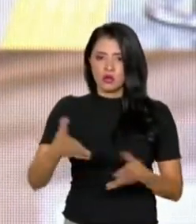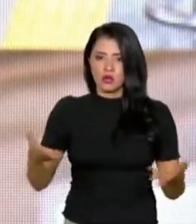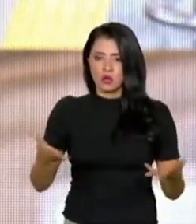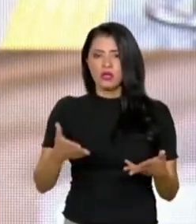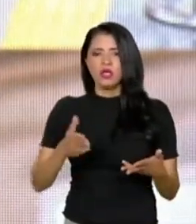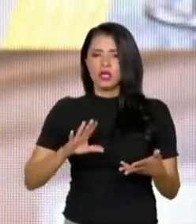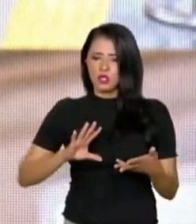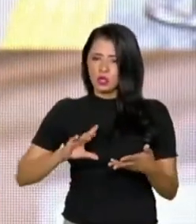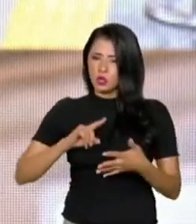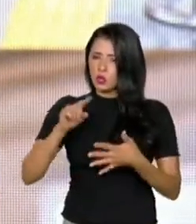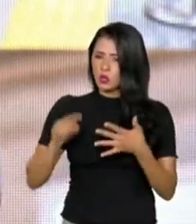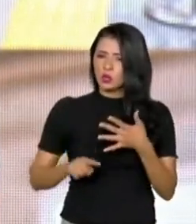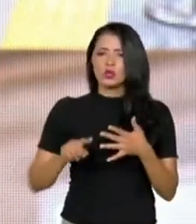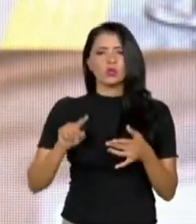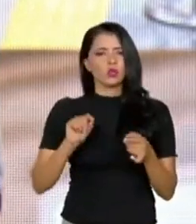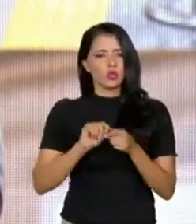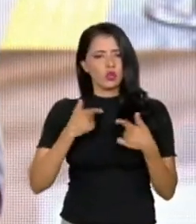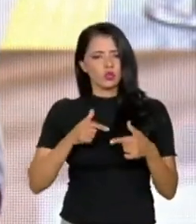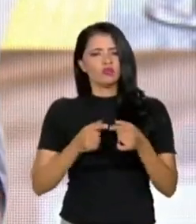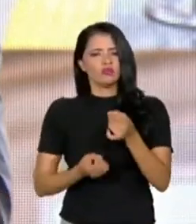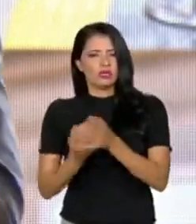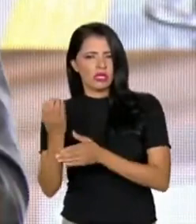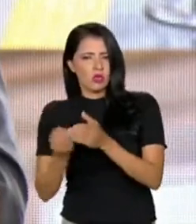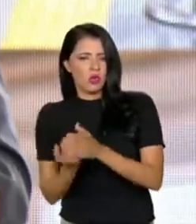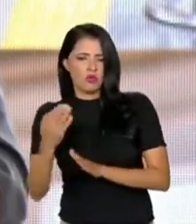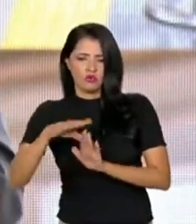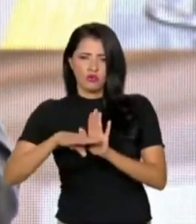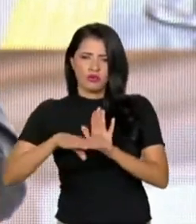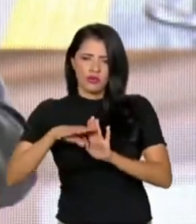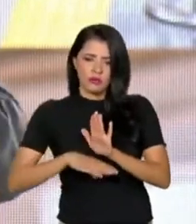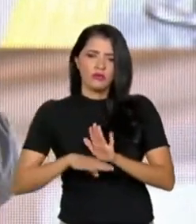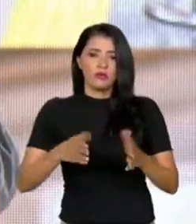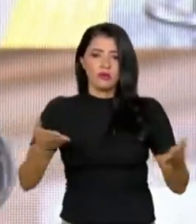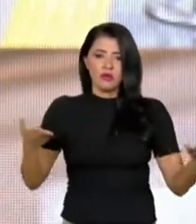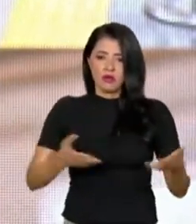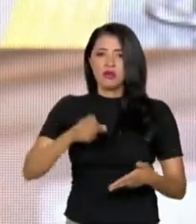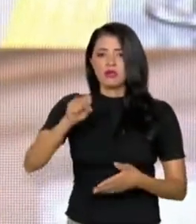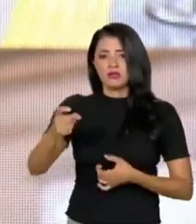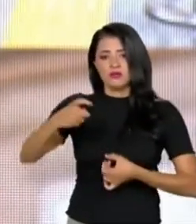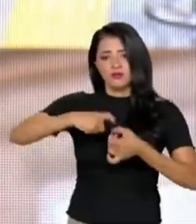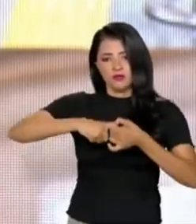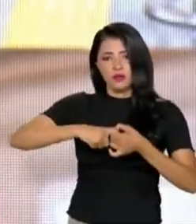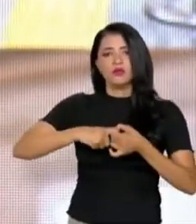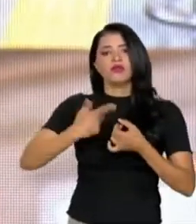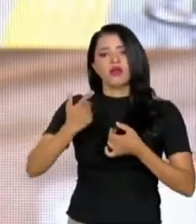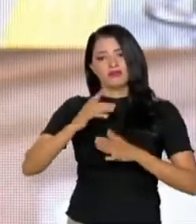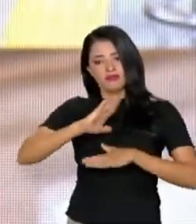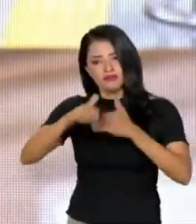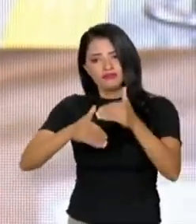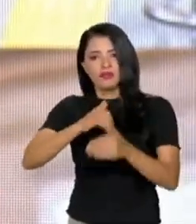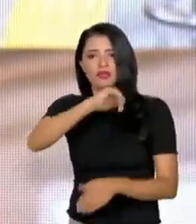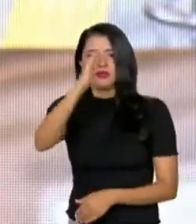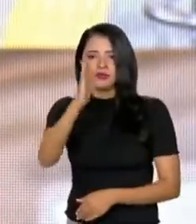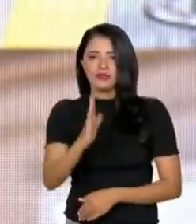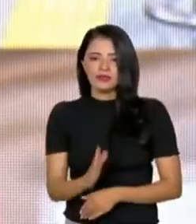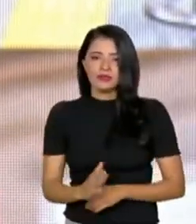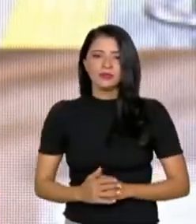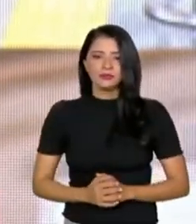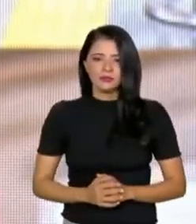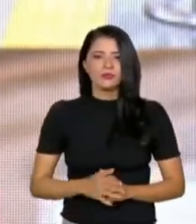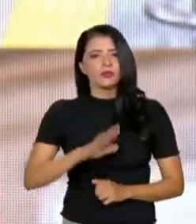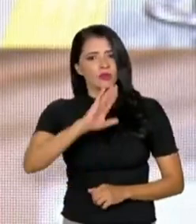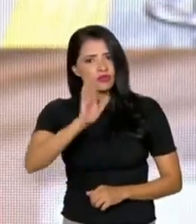as ações que o senhor implantou, agora sim nós vamos retomar o crescimento desse país. Já